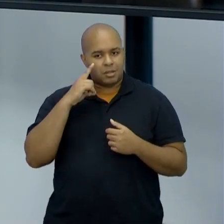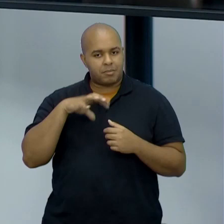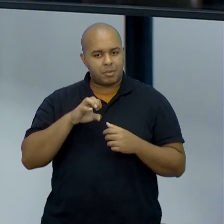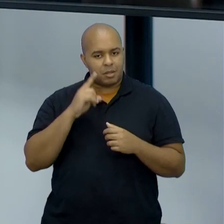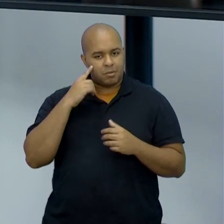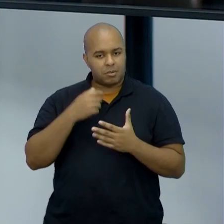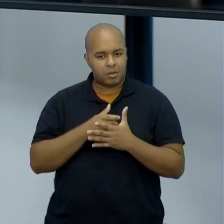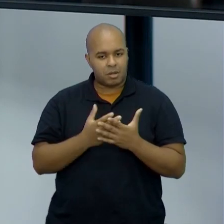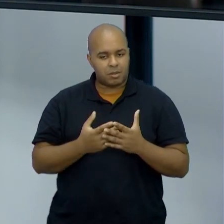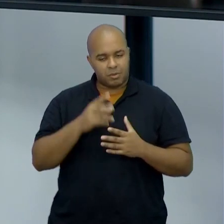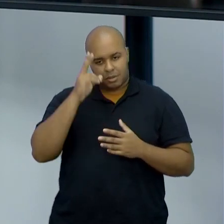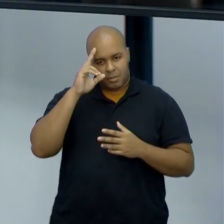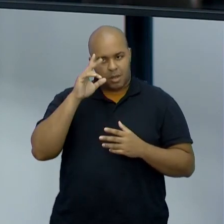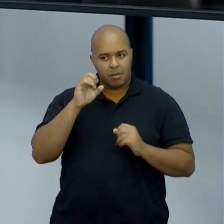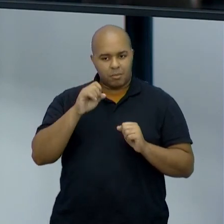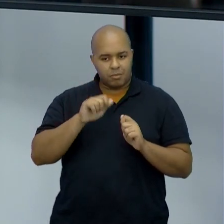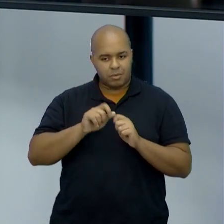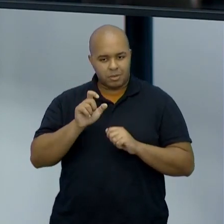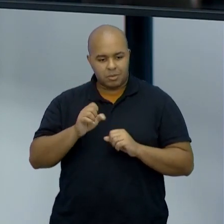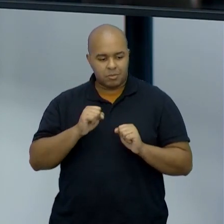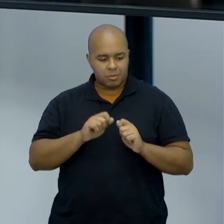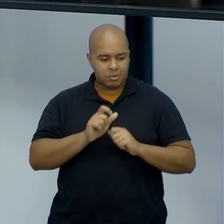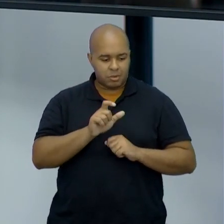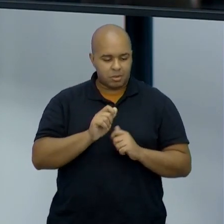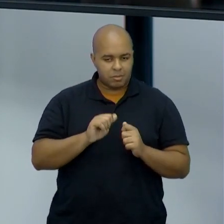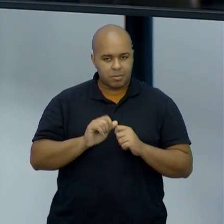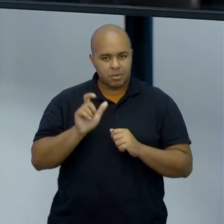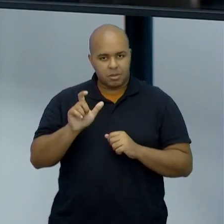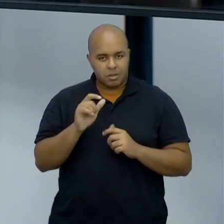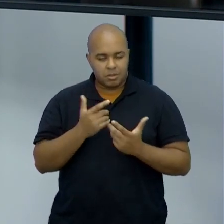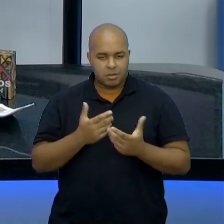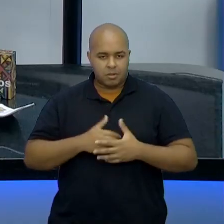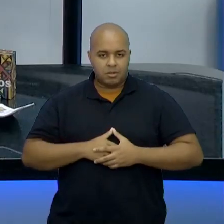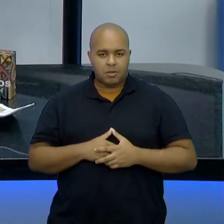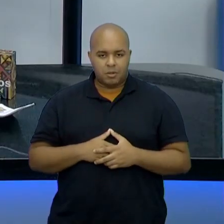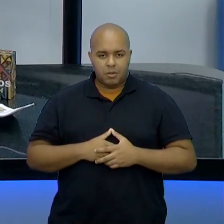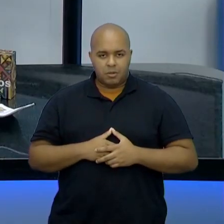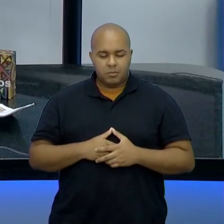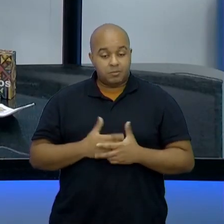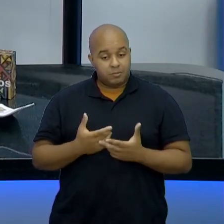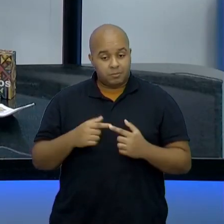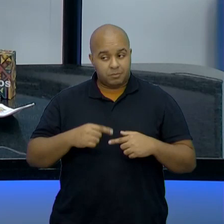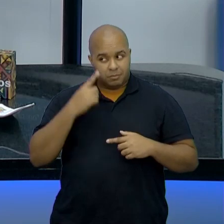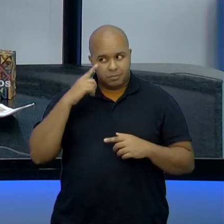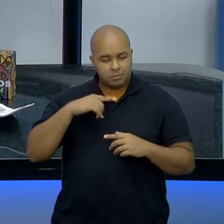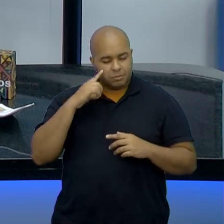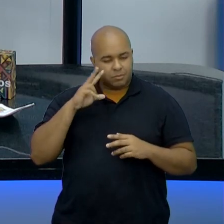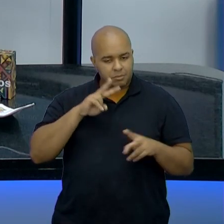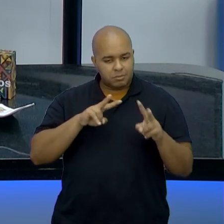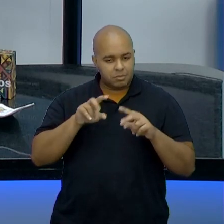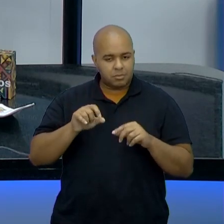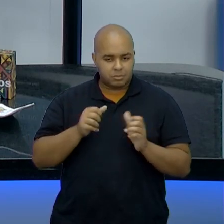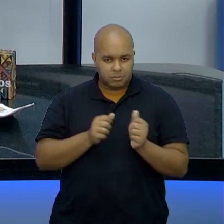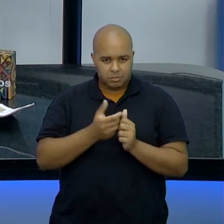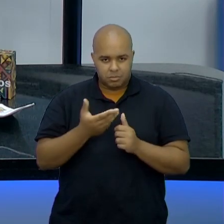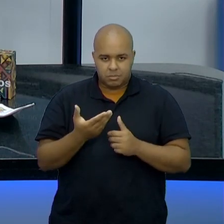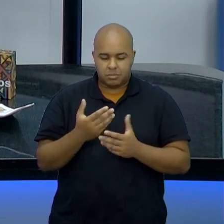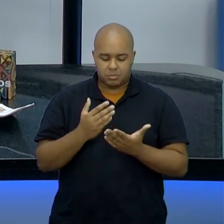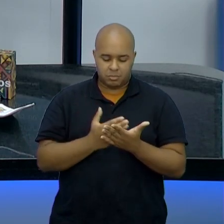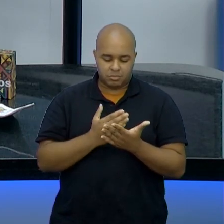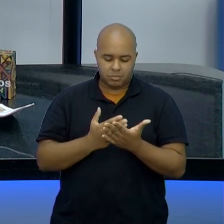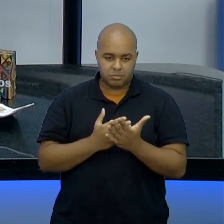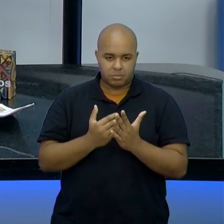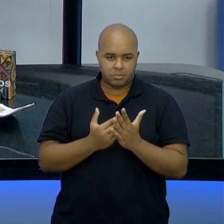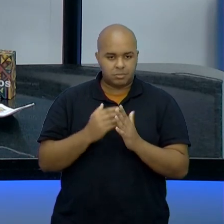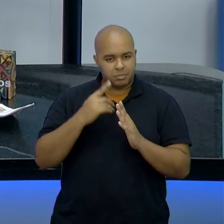pegar uma cartinha e vai lembrar, eu posso fazer isso aqui, posso fazer isso, posso fazer isso, posso fazer aquilo. No caso, eu vou até dar uma olhada aqui com vocês junto no